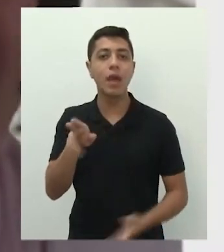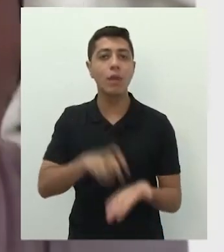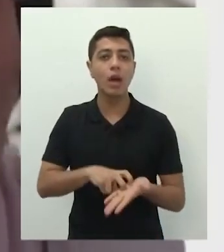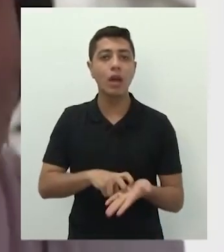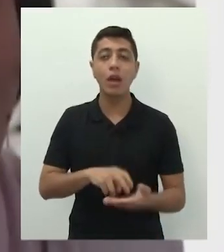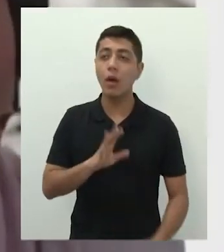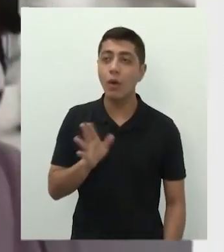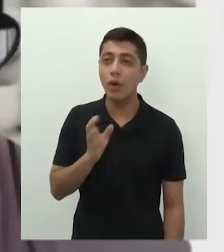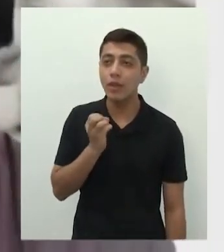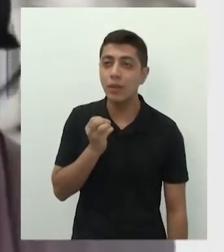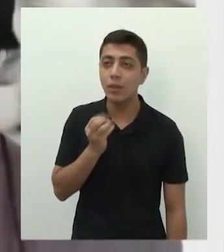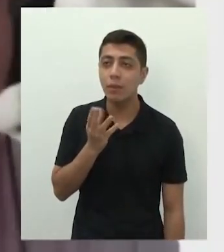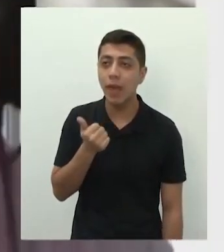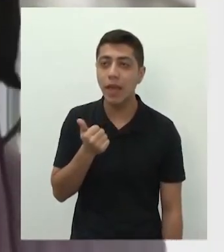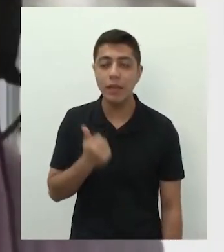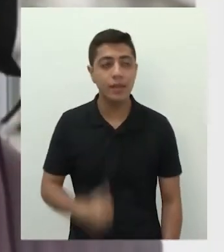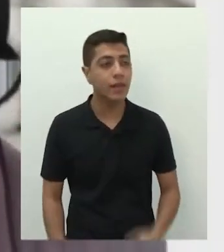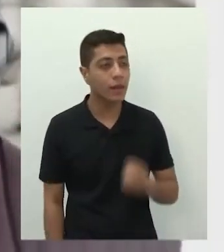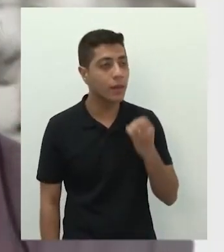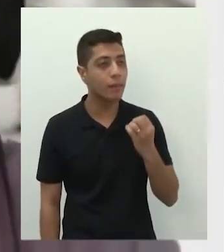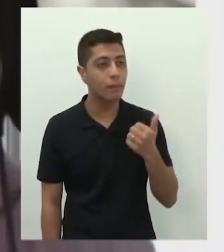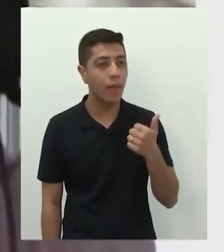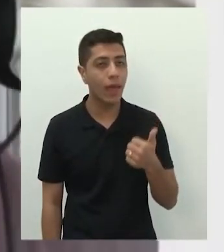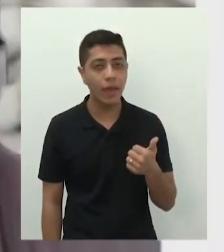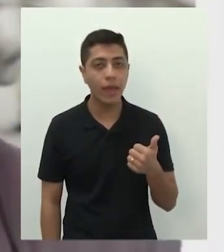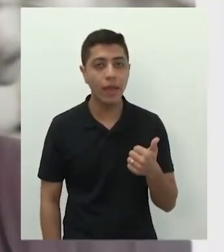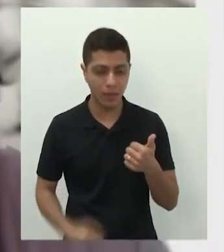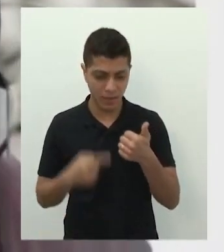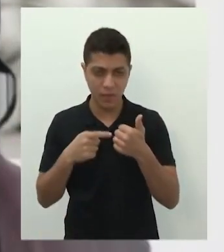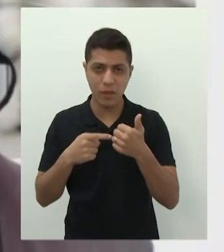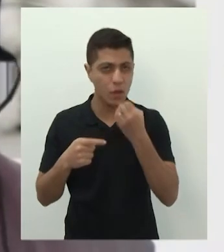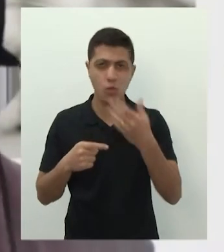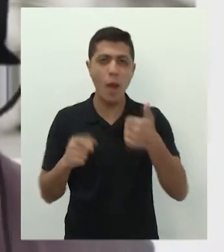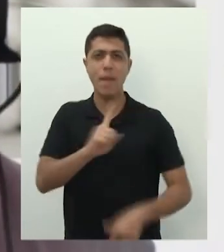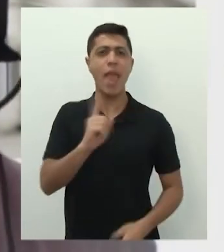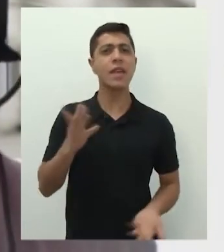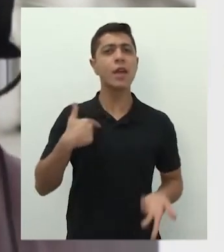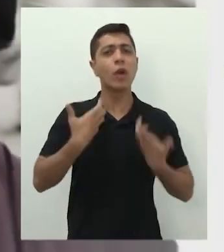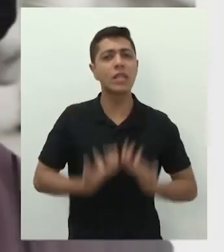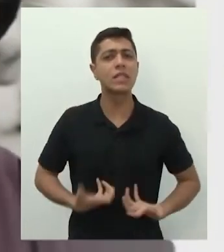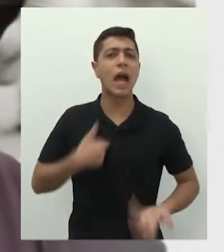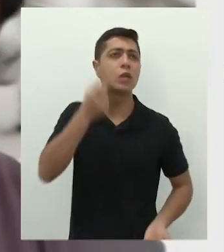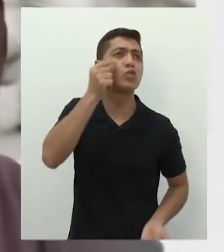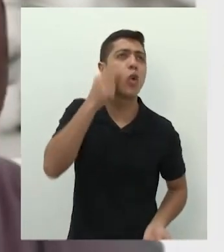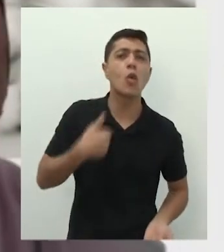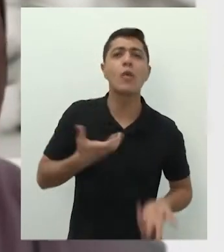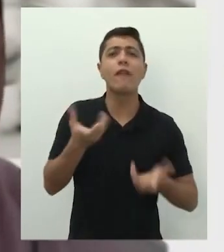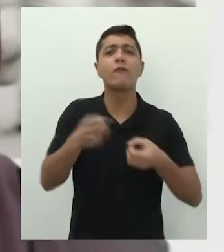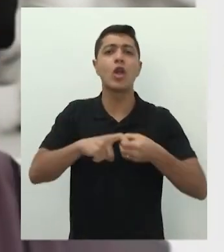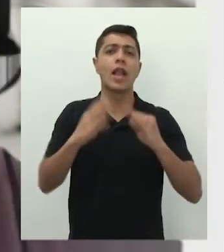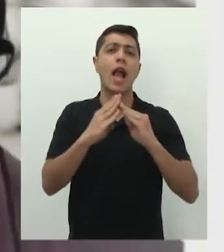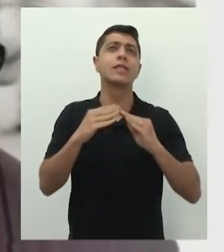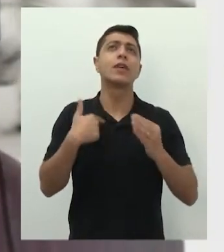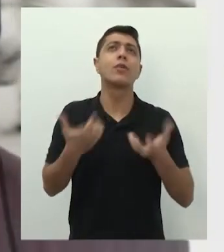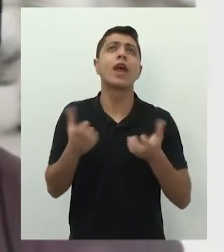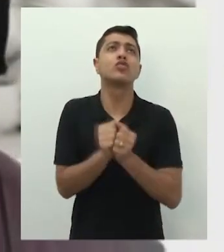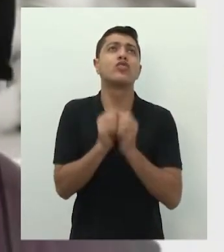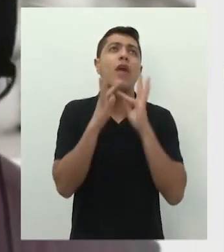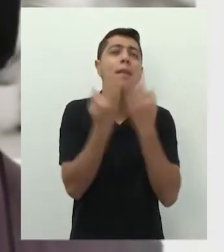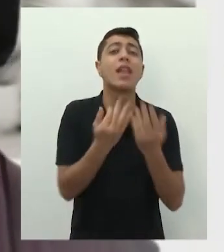E a suficiência é esta postura de estou aqui, estou aberto a uma conversa.